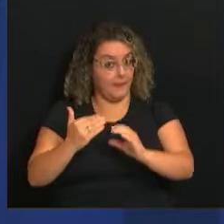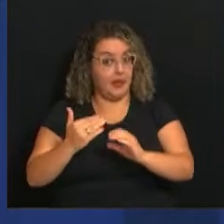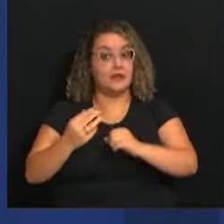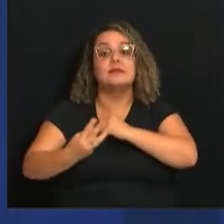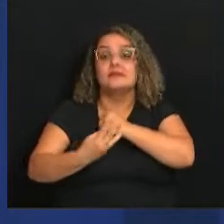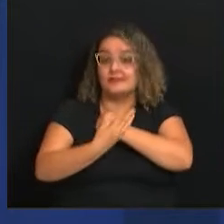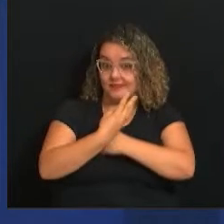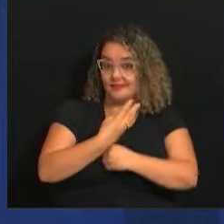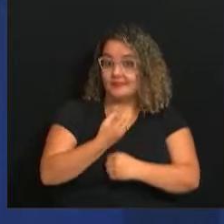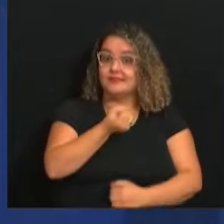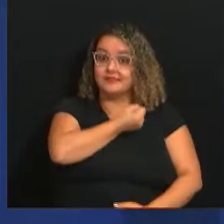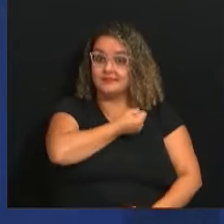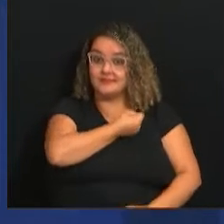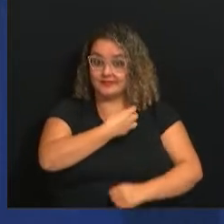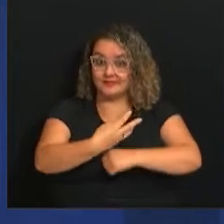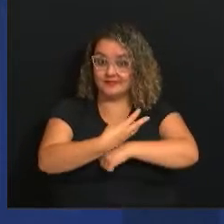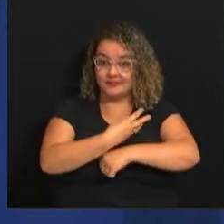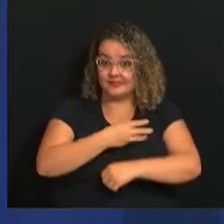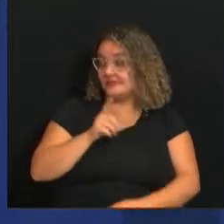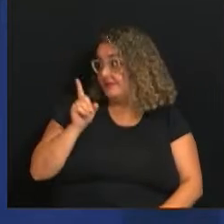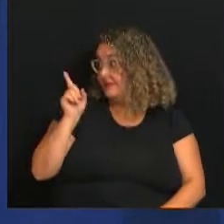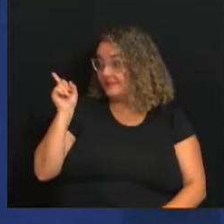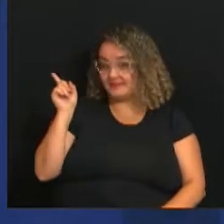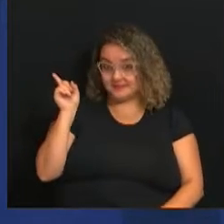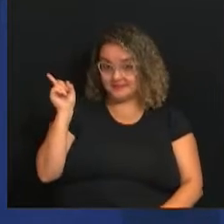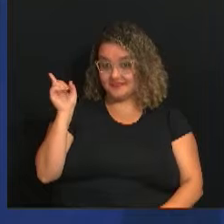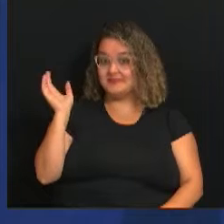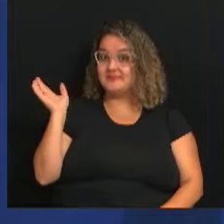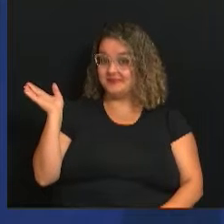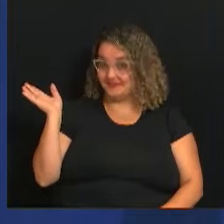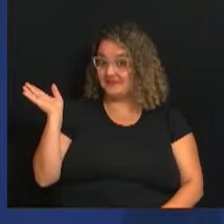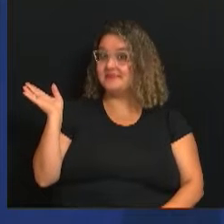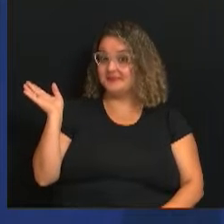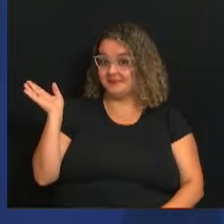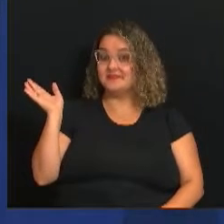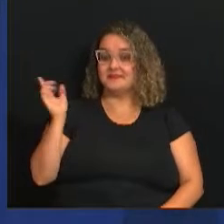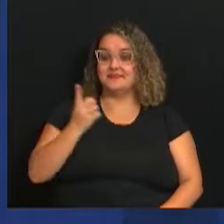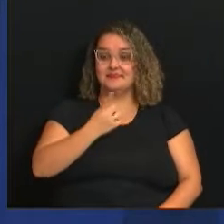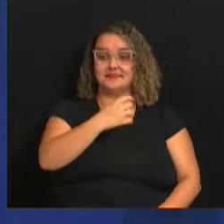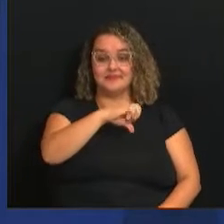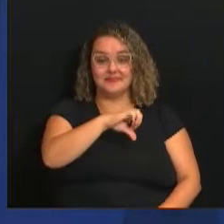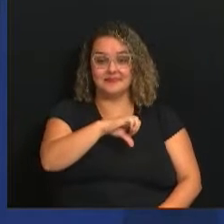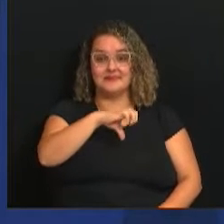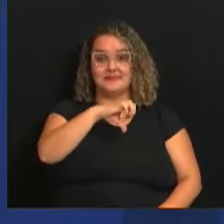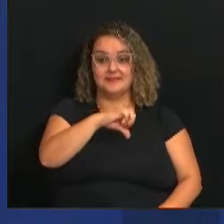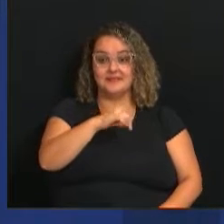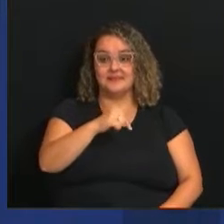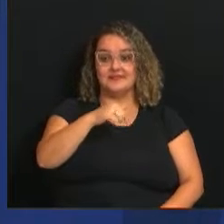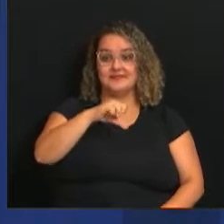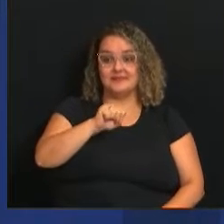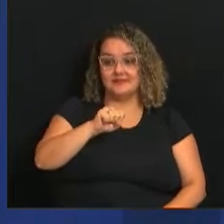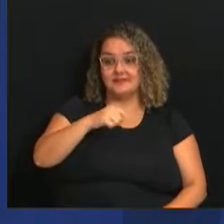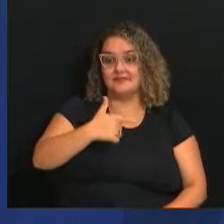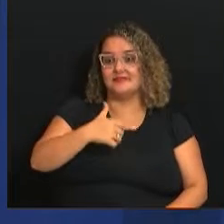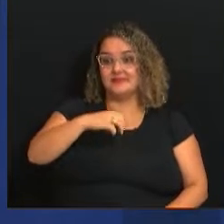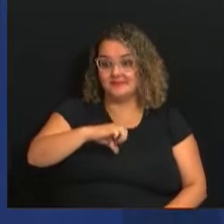número do nosso WhatsApp, que já está aqui embaixo da sua tela. 19 é o nosso DDD,